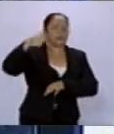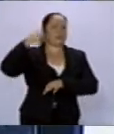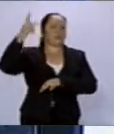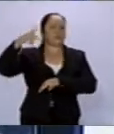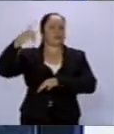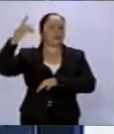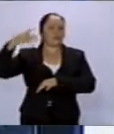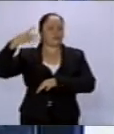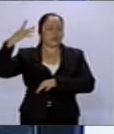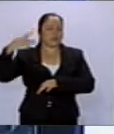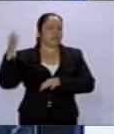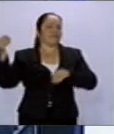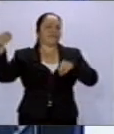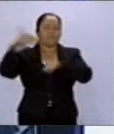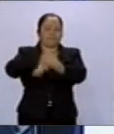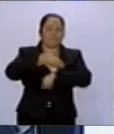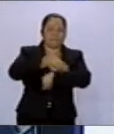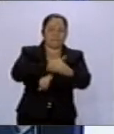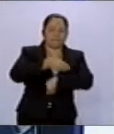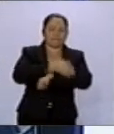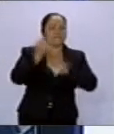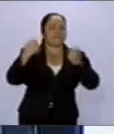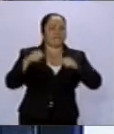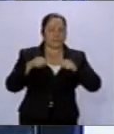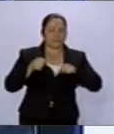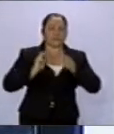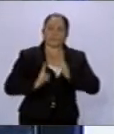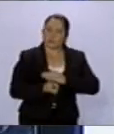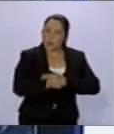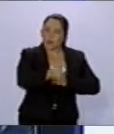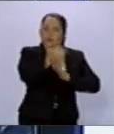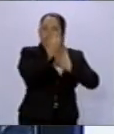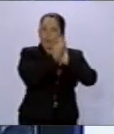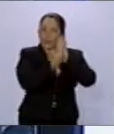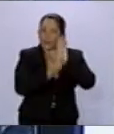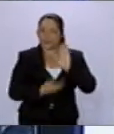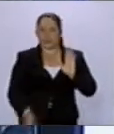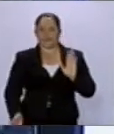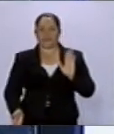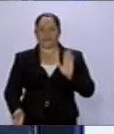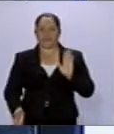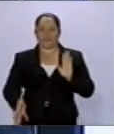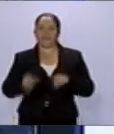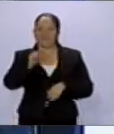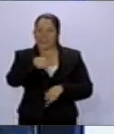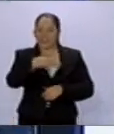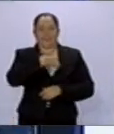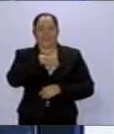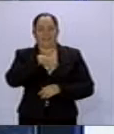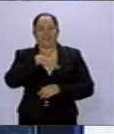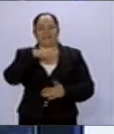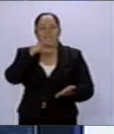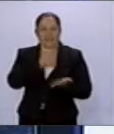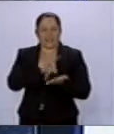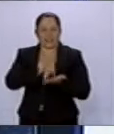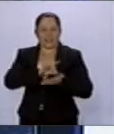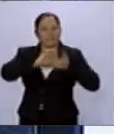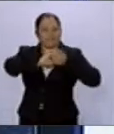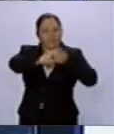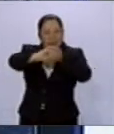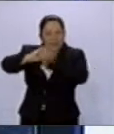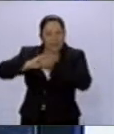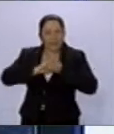da falsidade e dar continuidade dessas políticas esse é o nosso real espírito e comprometimento de mandada com os médicos